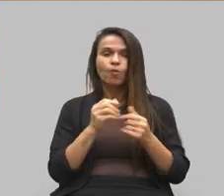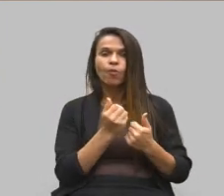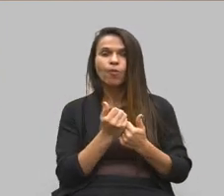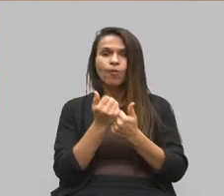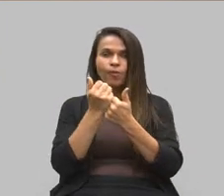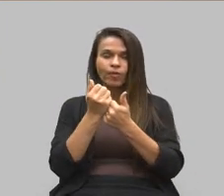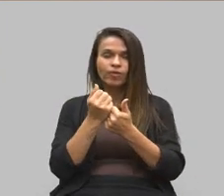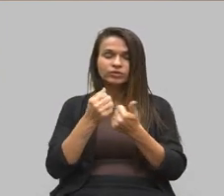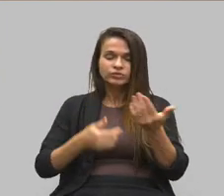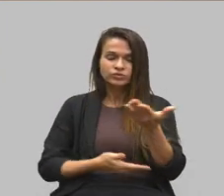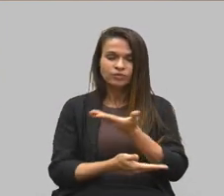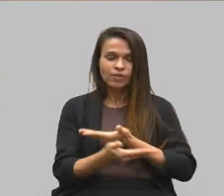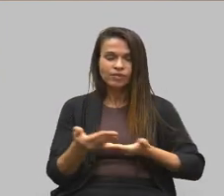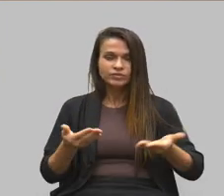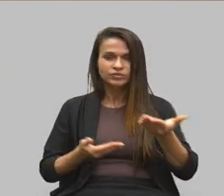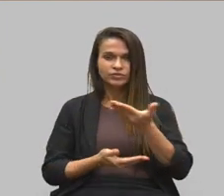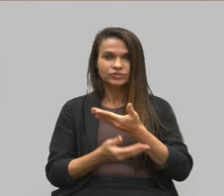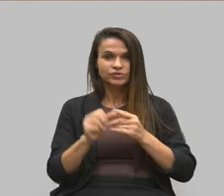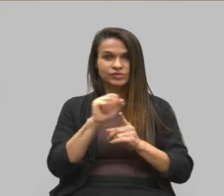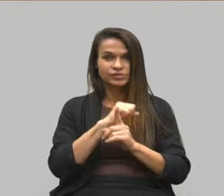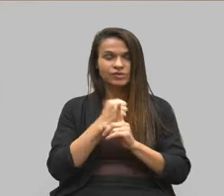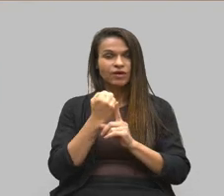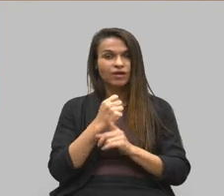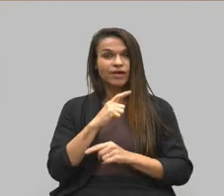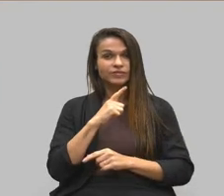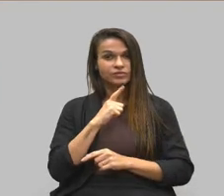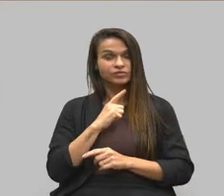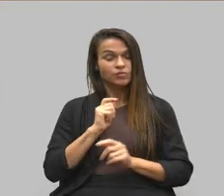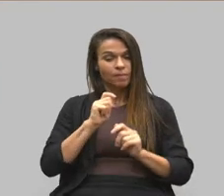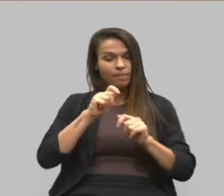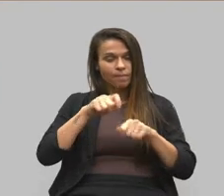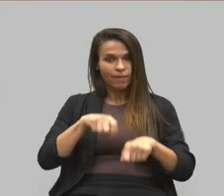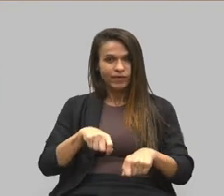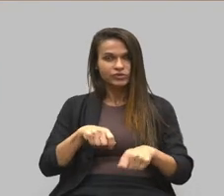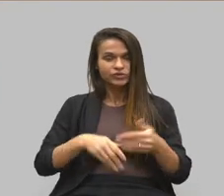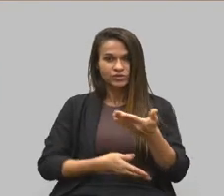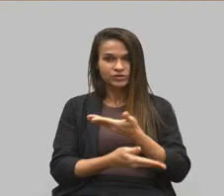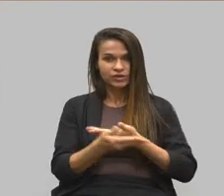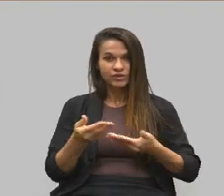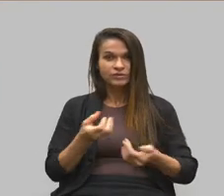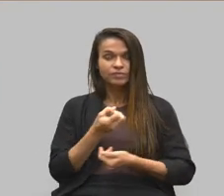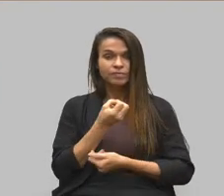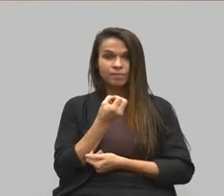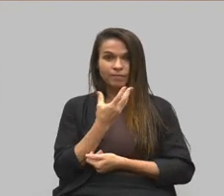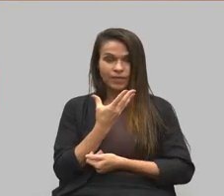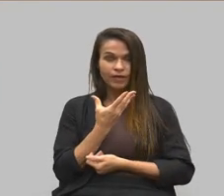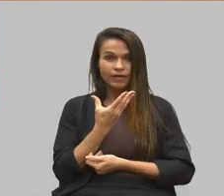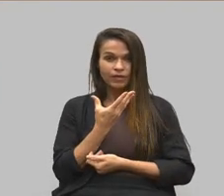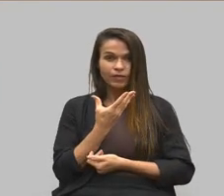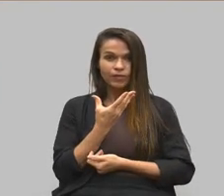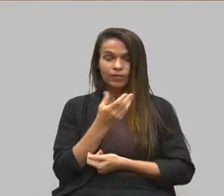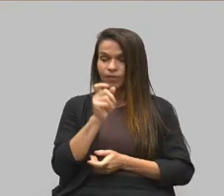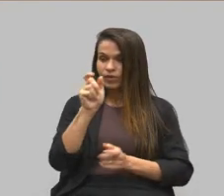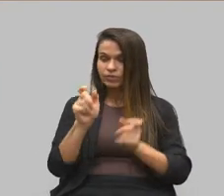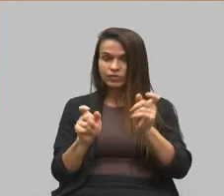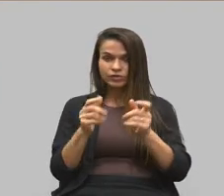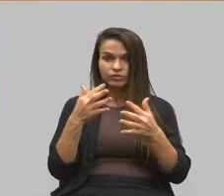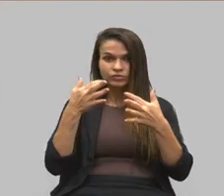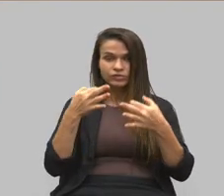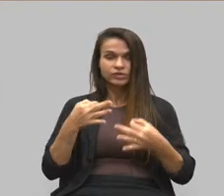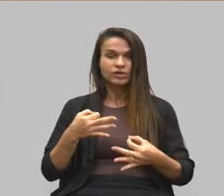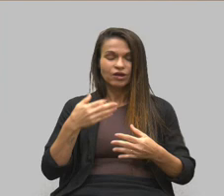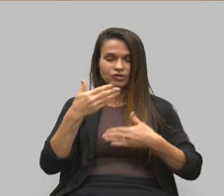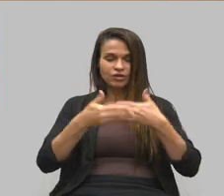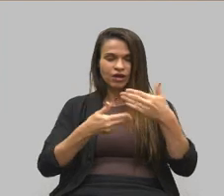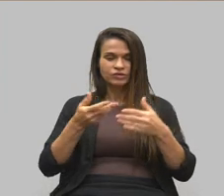interação social e se a gente tem uma boa motricidade a gente interage bem com os nossos pares Com certeza o nosso desenvolvimento dentro